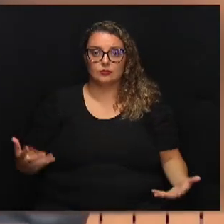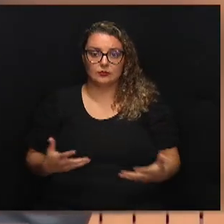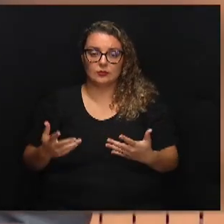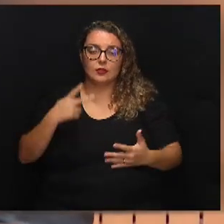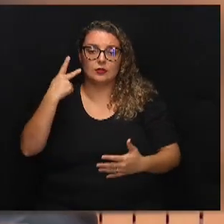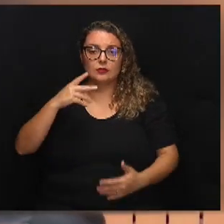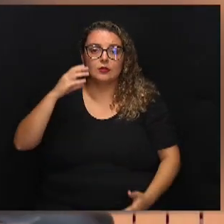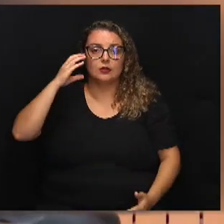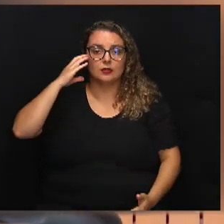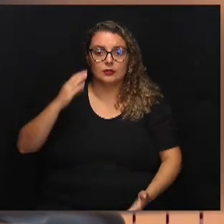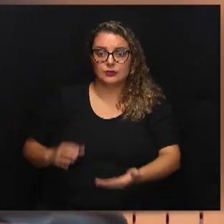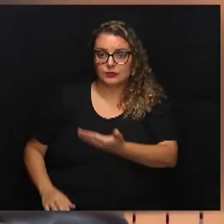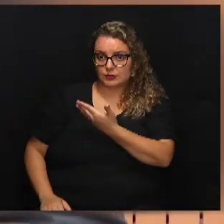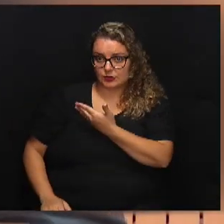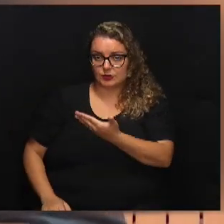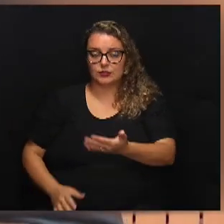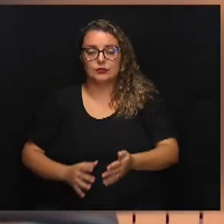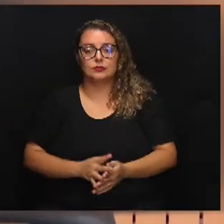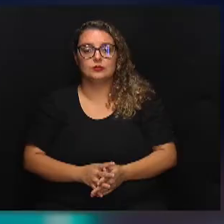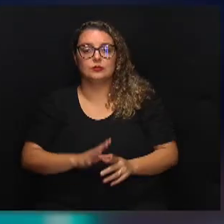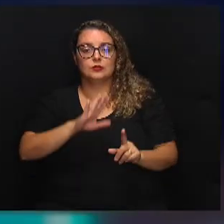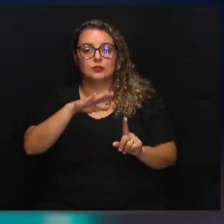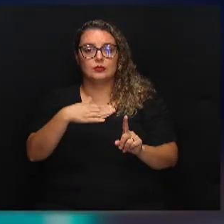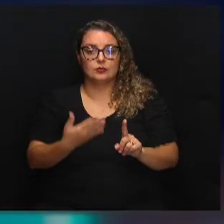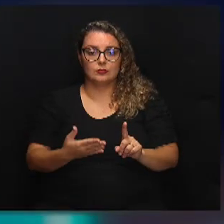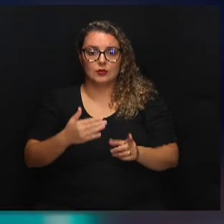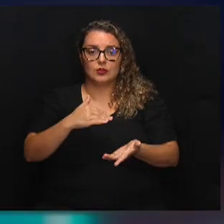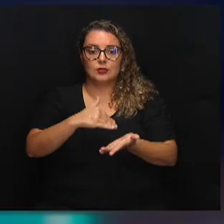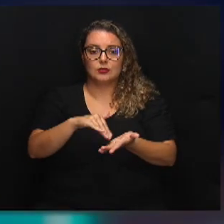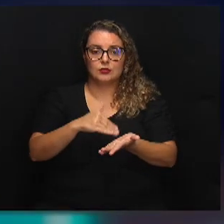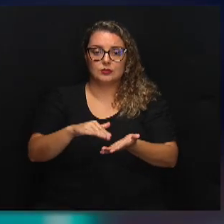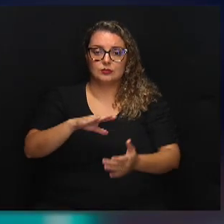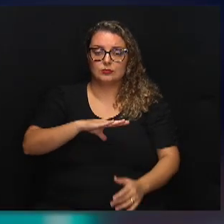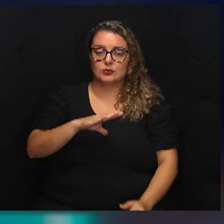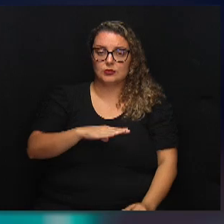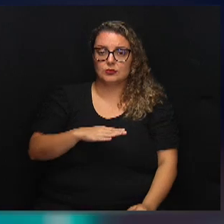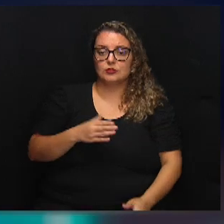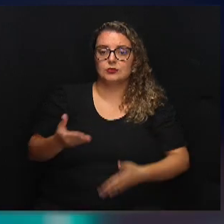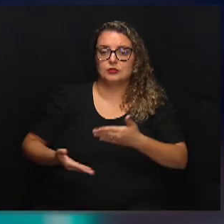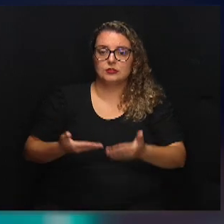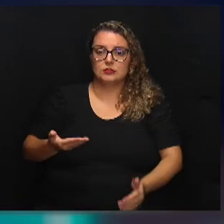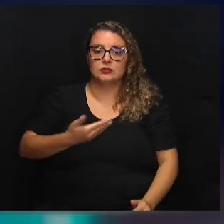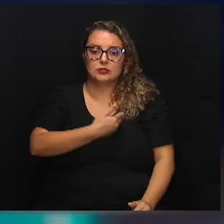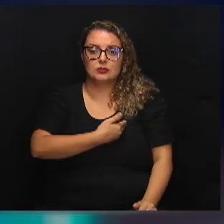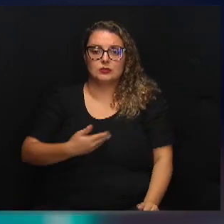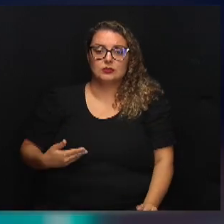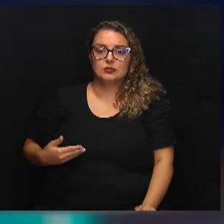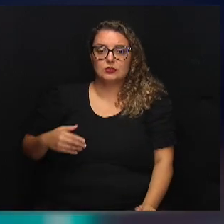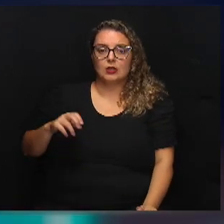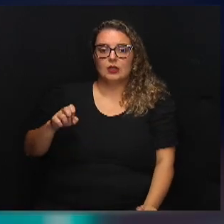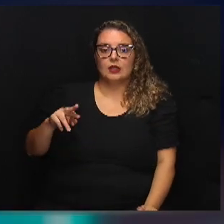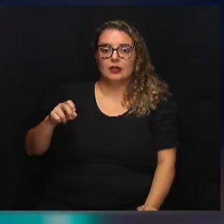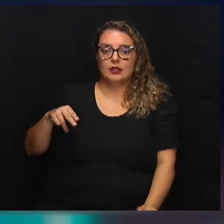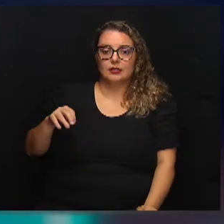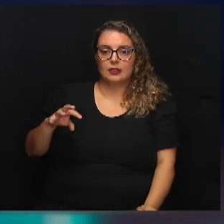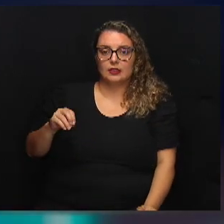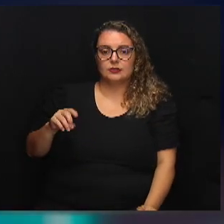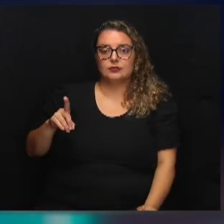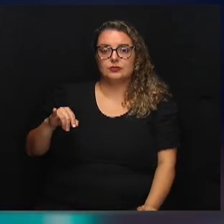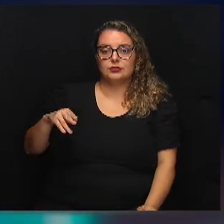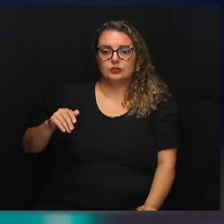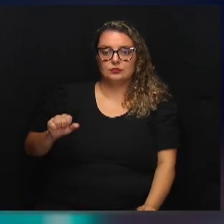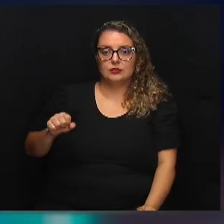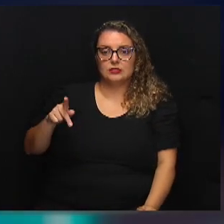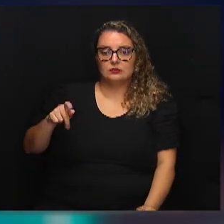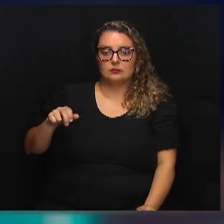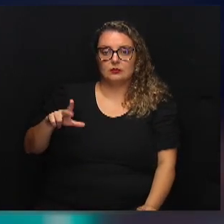do vereador Luiz Cirilo, que homenageou o secretário municipal de Serviços Públicos, Ernesto Paulela, com o